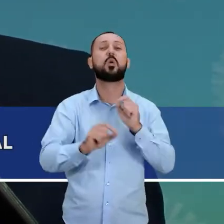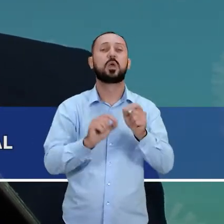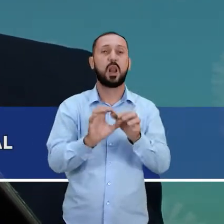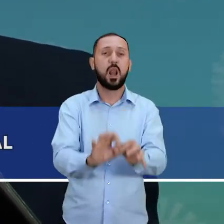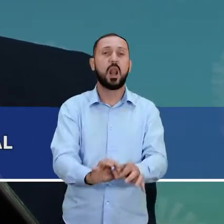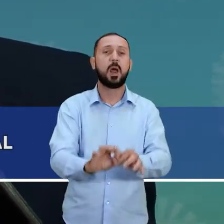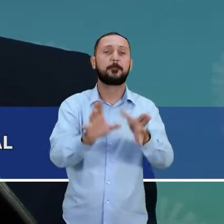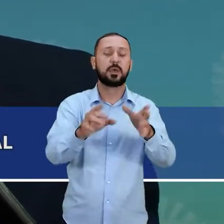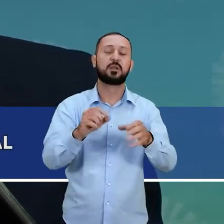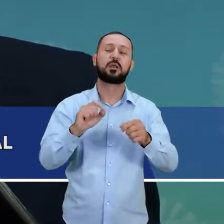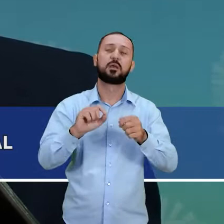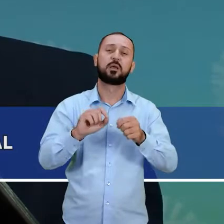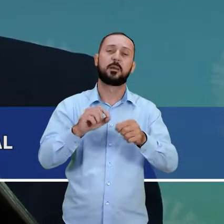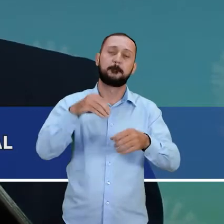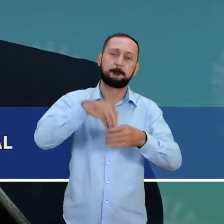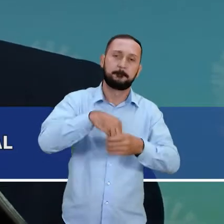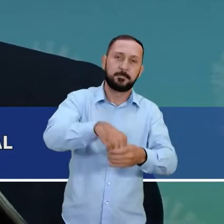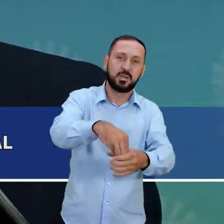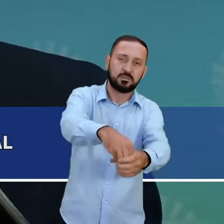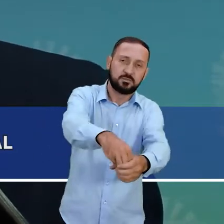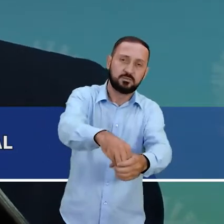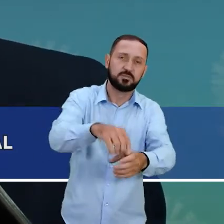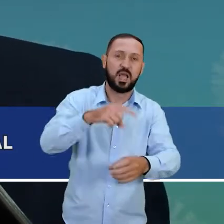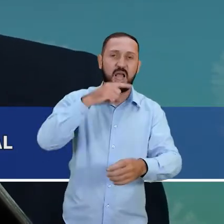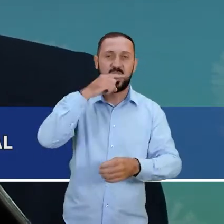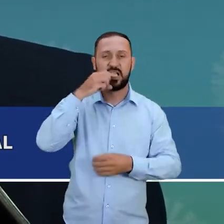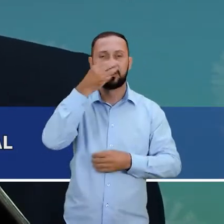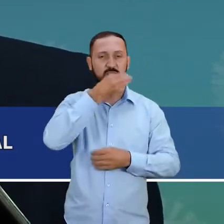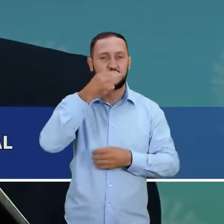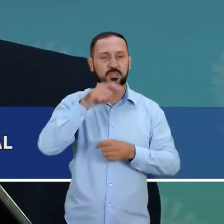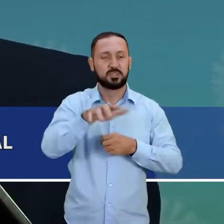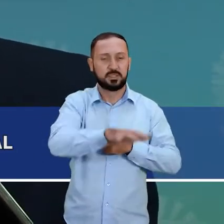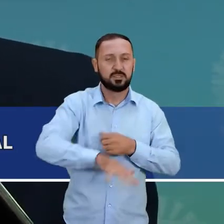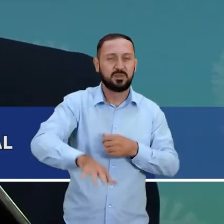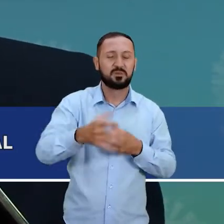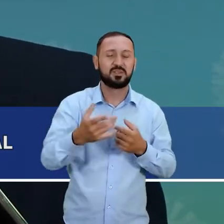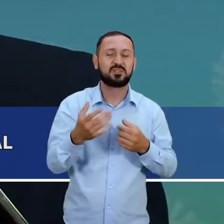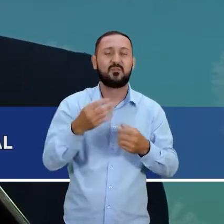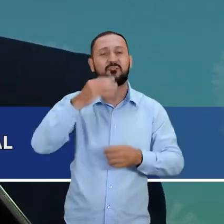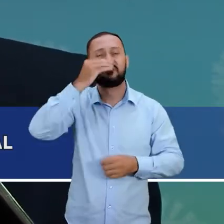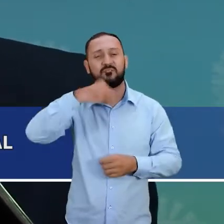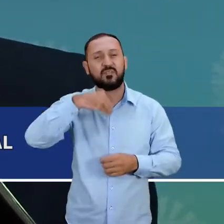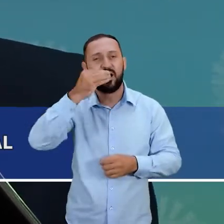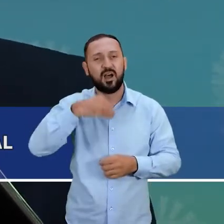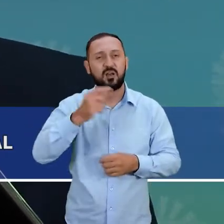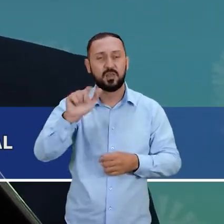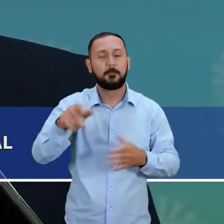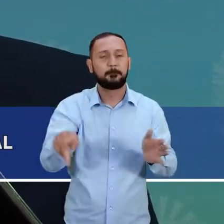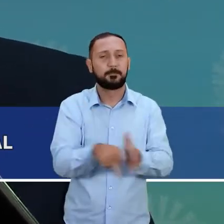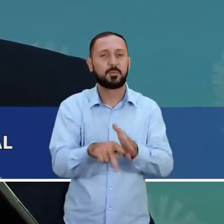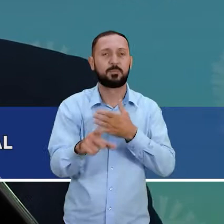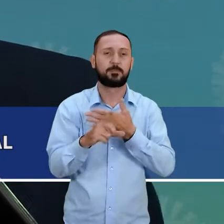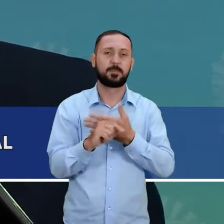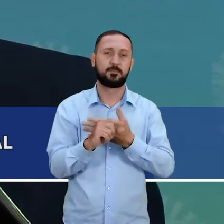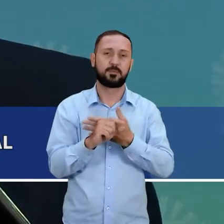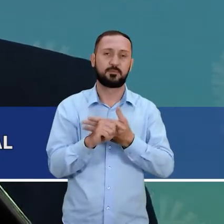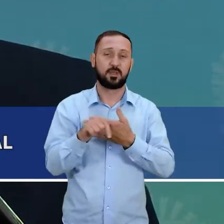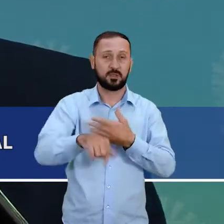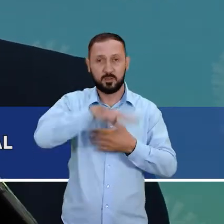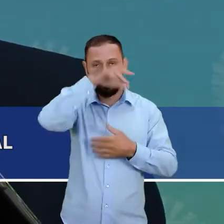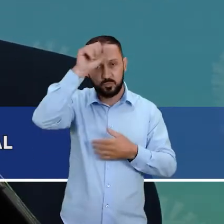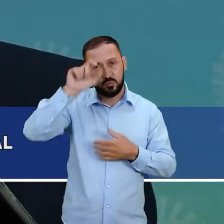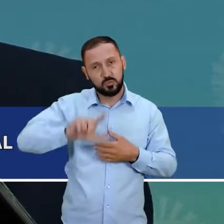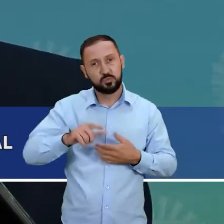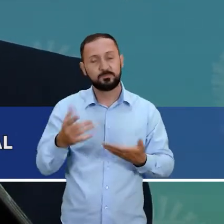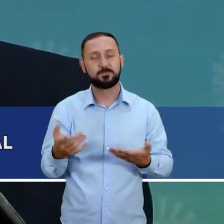está permitindo plantio de cana-de-açúcar nesses biomas que são sensíveis, como o Pantanal, por